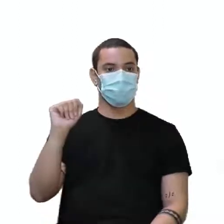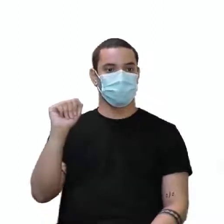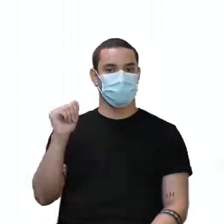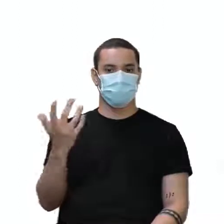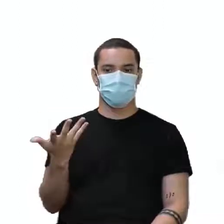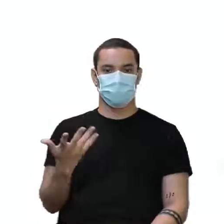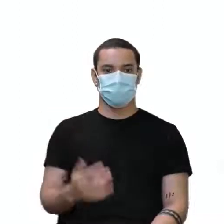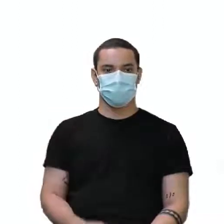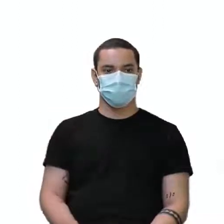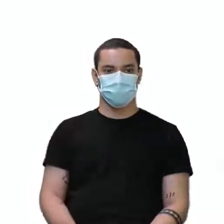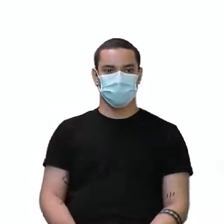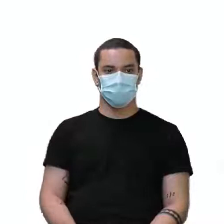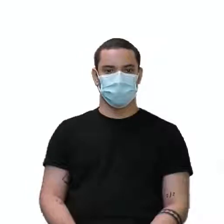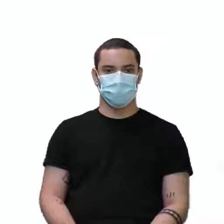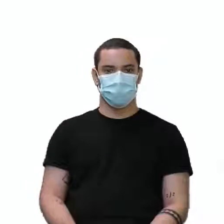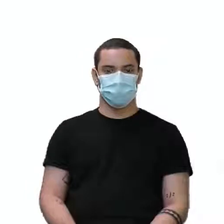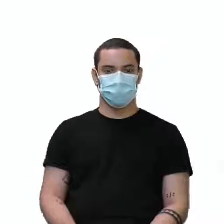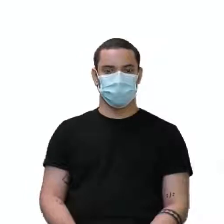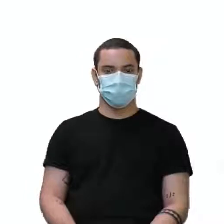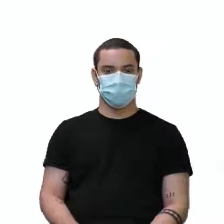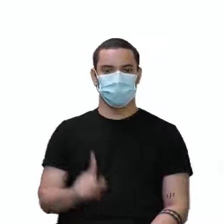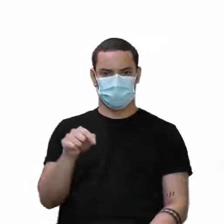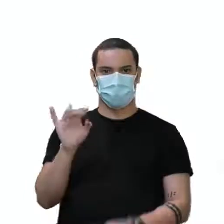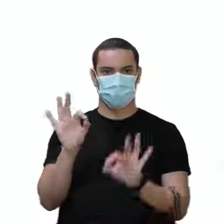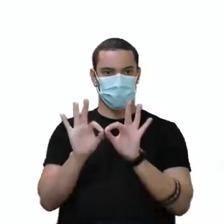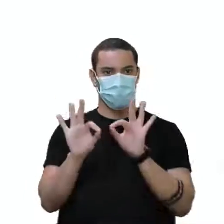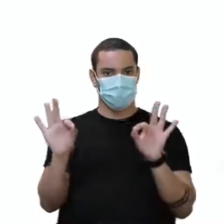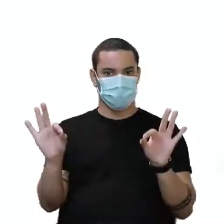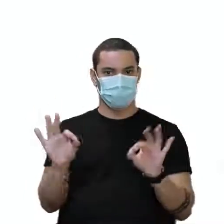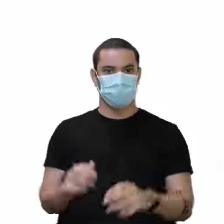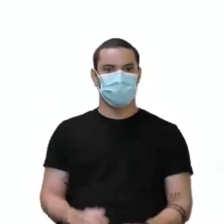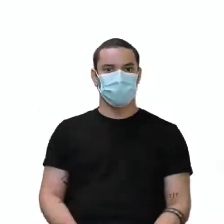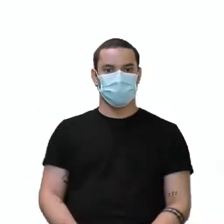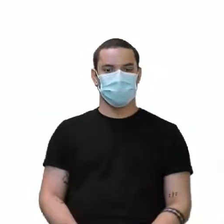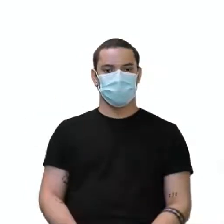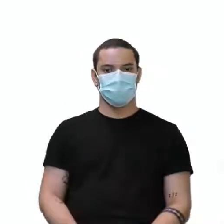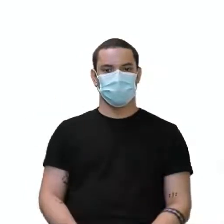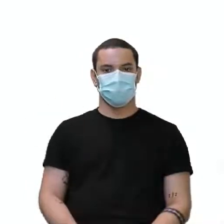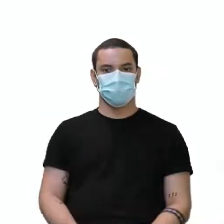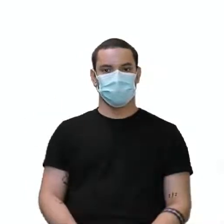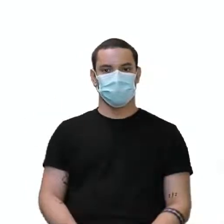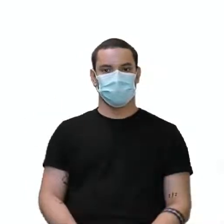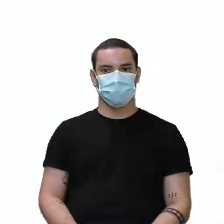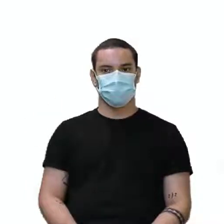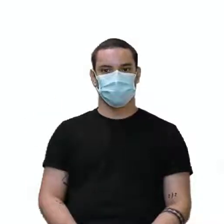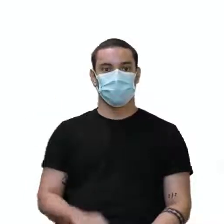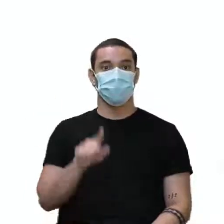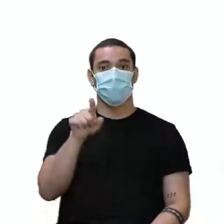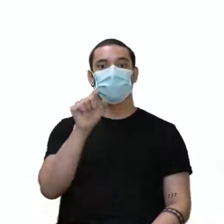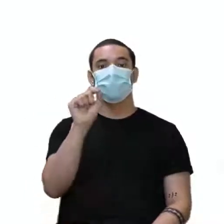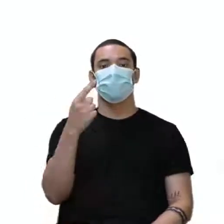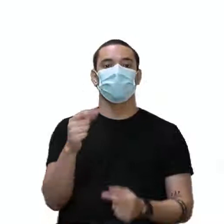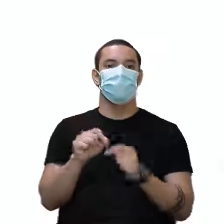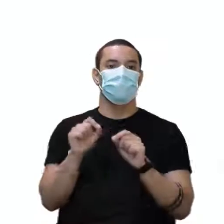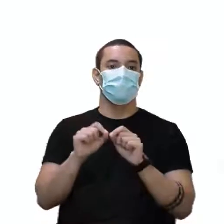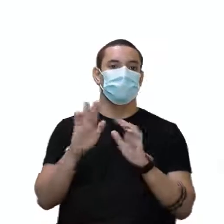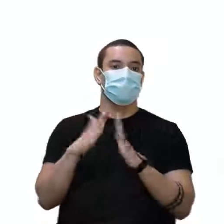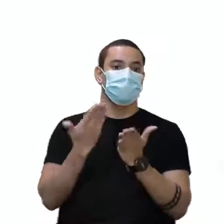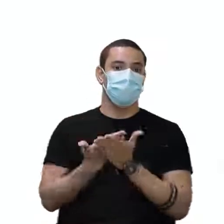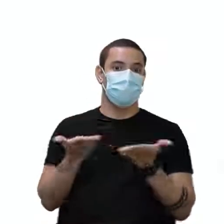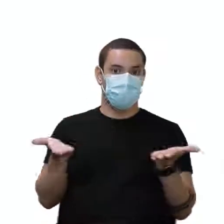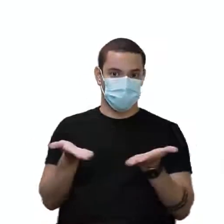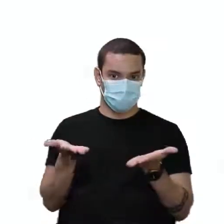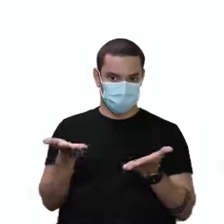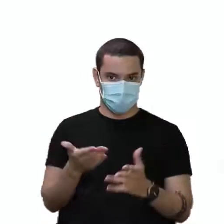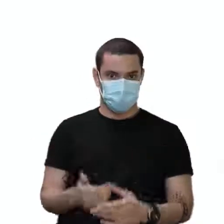What have you done at school today? Que é a frase. O que você fez na escola hoje? Utilizamos, tá tudo